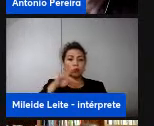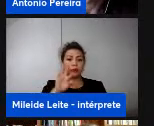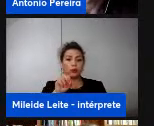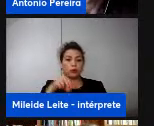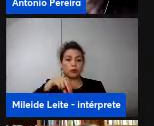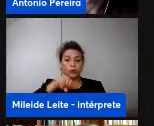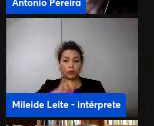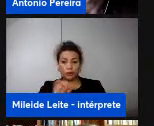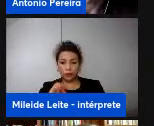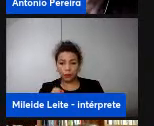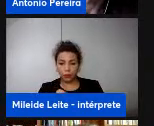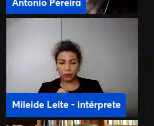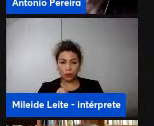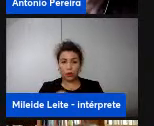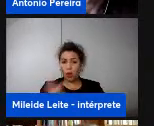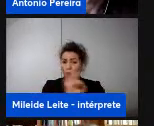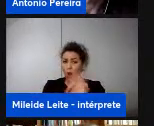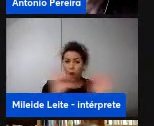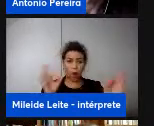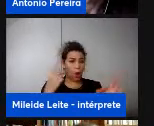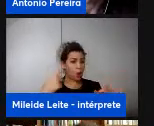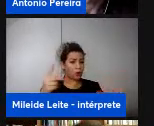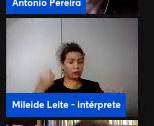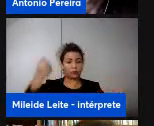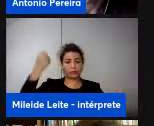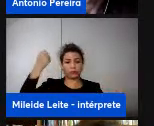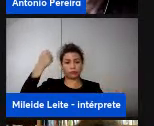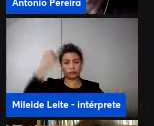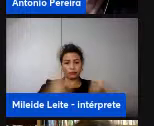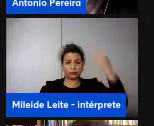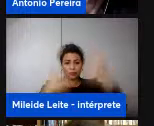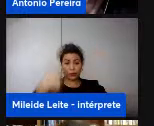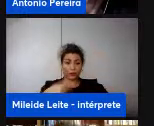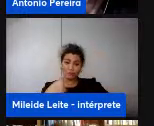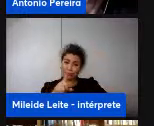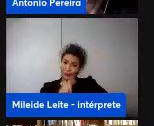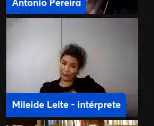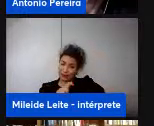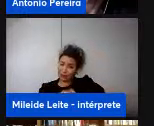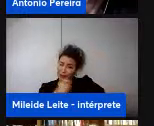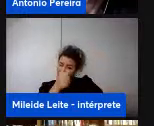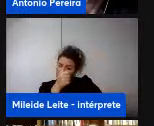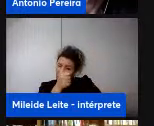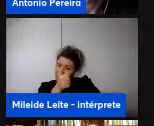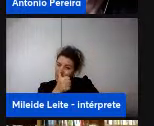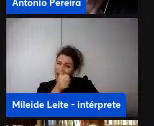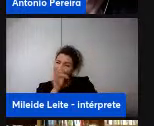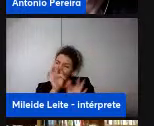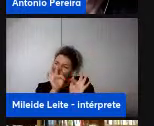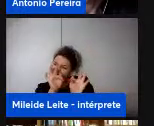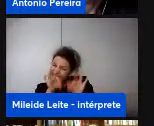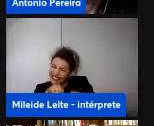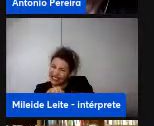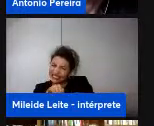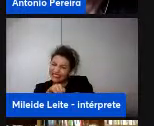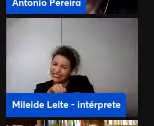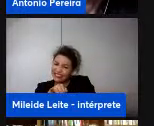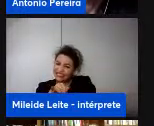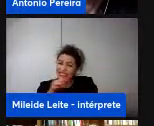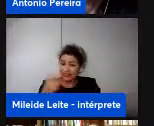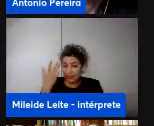é ótima a sua exposição, mas o seu tempo eu acho que está indo para o final. Não sei se o senhor